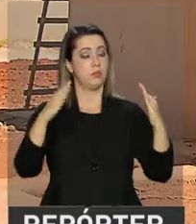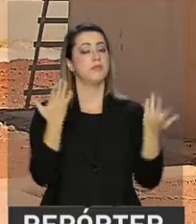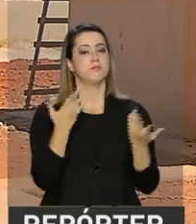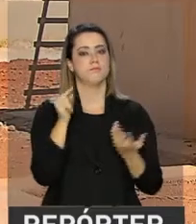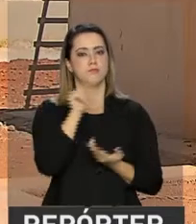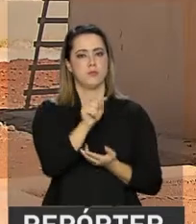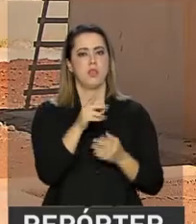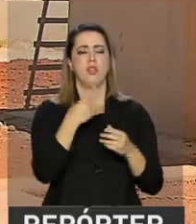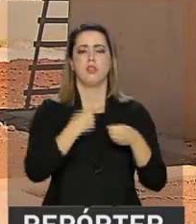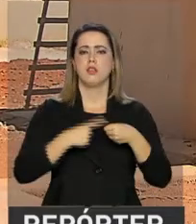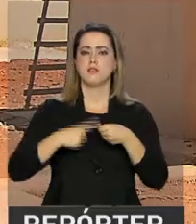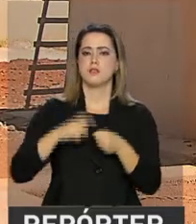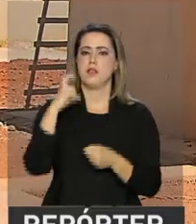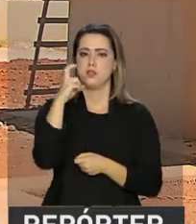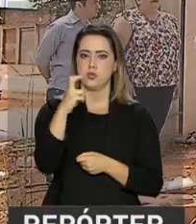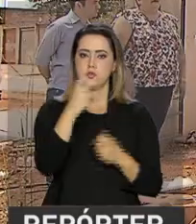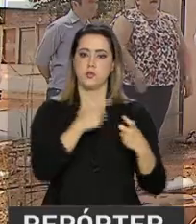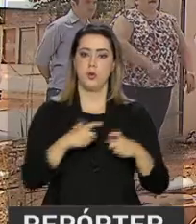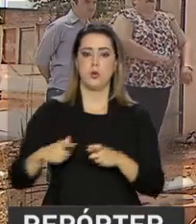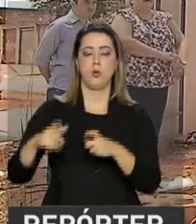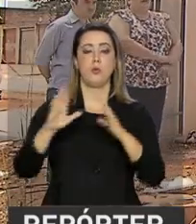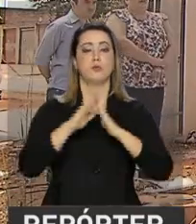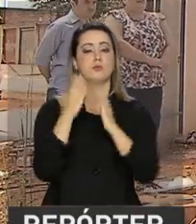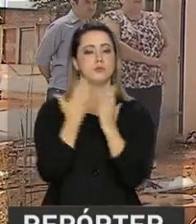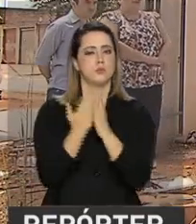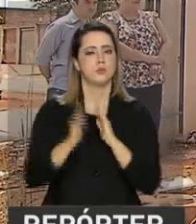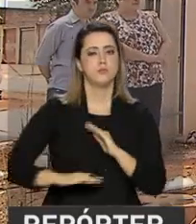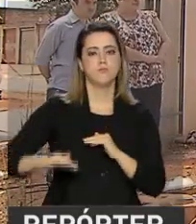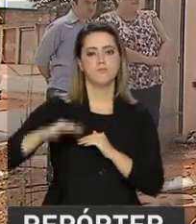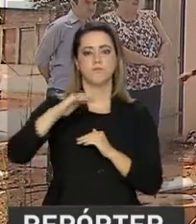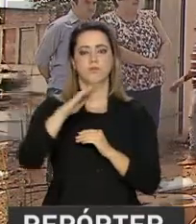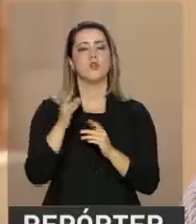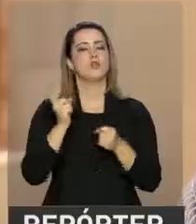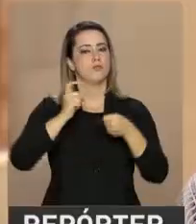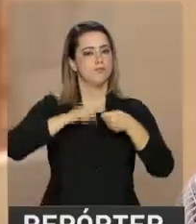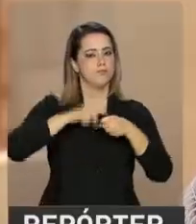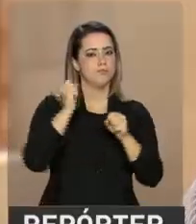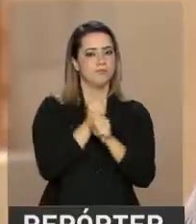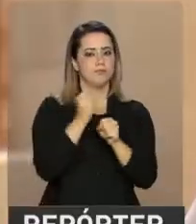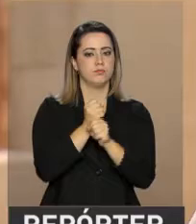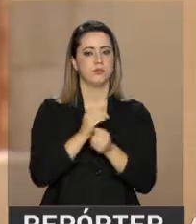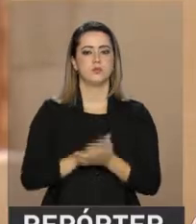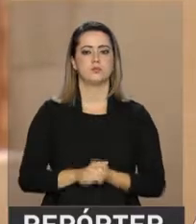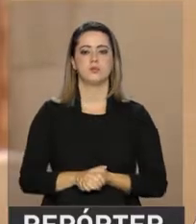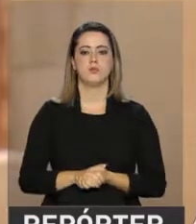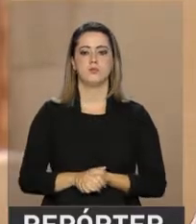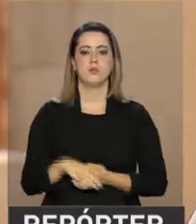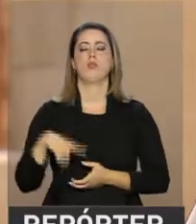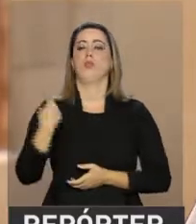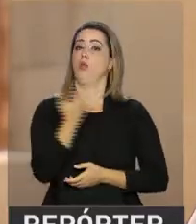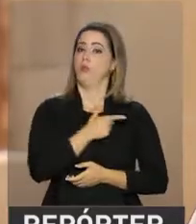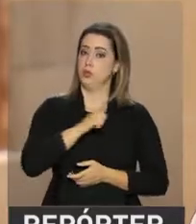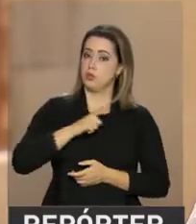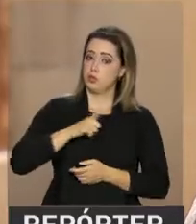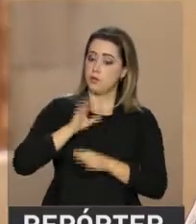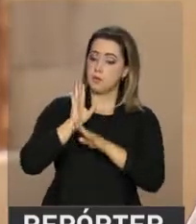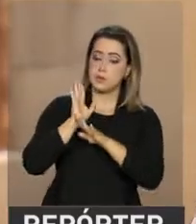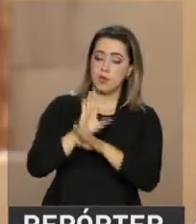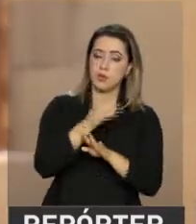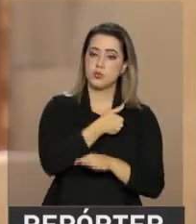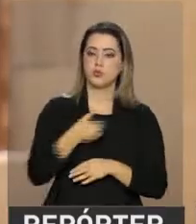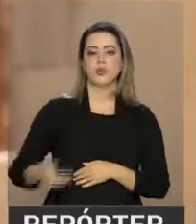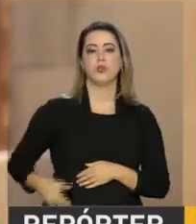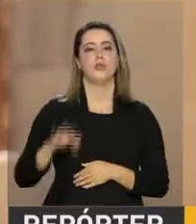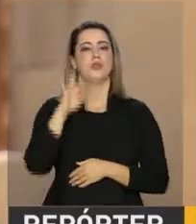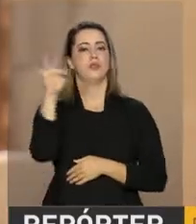Na cidade, 5 creches para a infância tiveram as obras retomadas. Sem o apoio do governo federal, seria inviável a construção